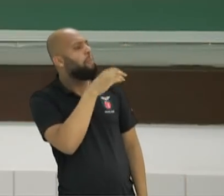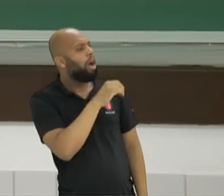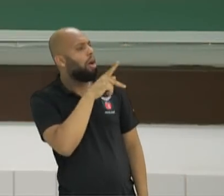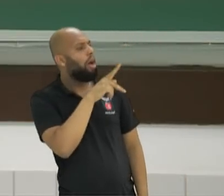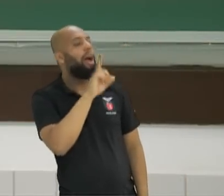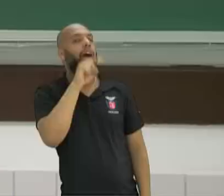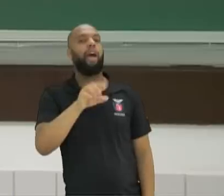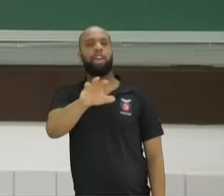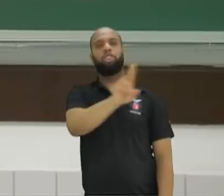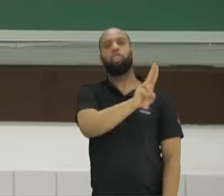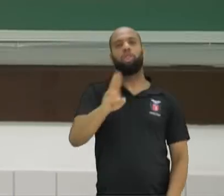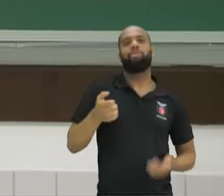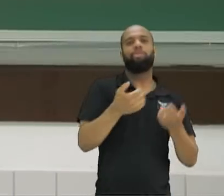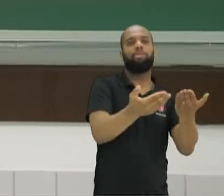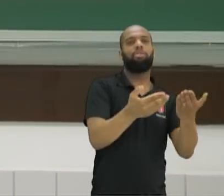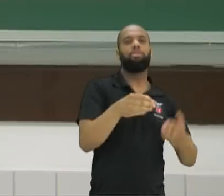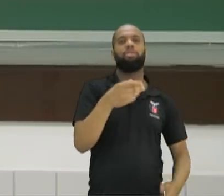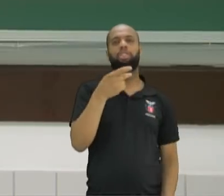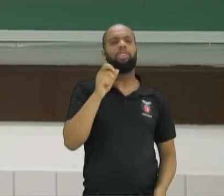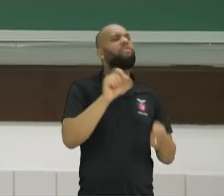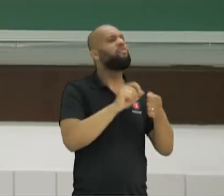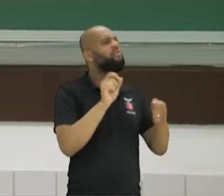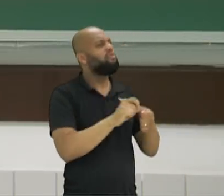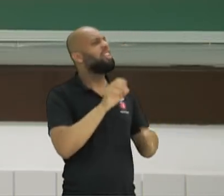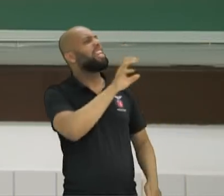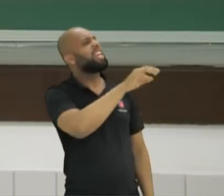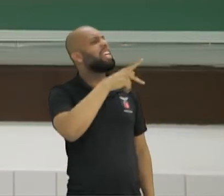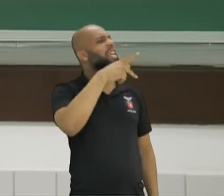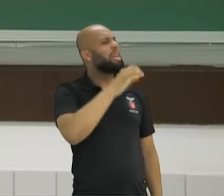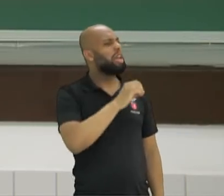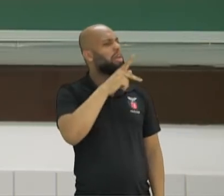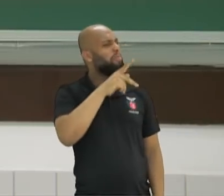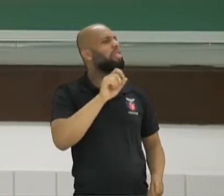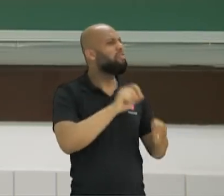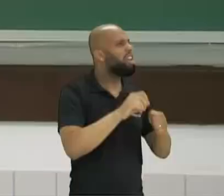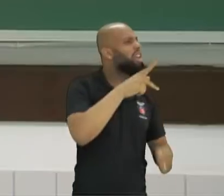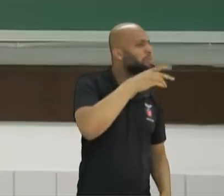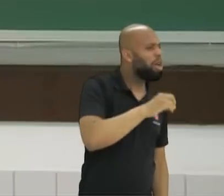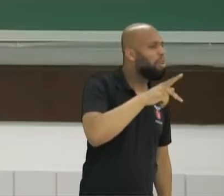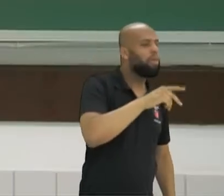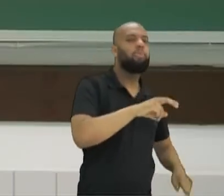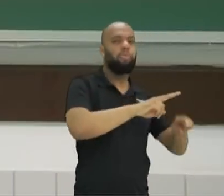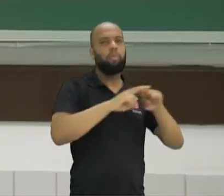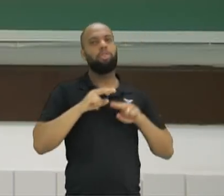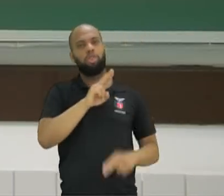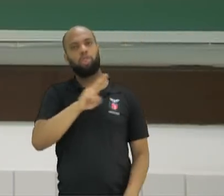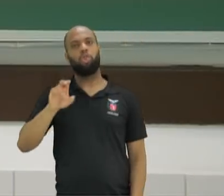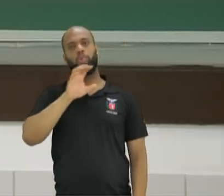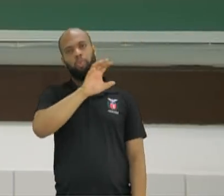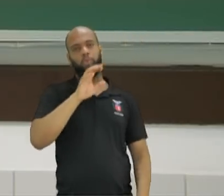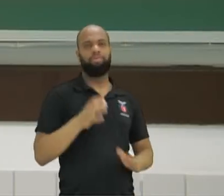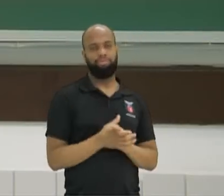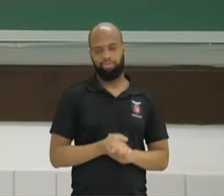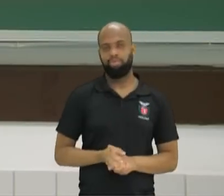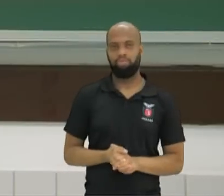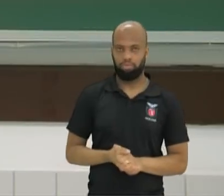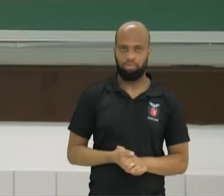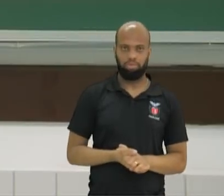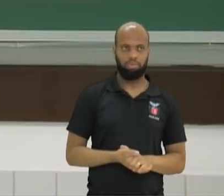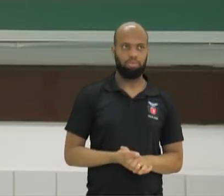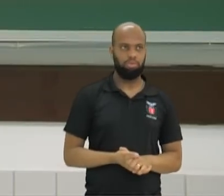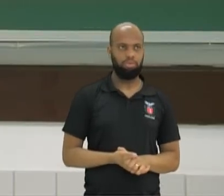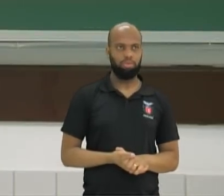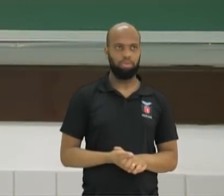ele dançava. E acabavam pedindo para ele, Sam, faz aquele popping. Por isso que o nome veio para a dança,